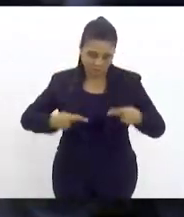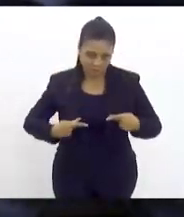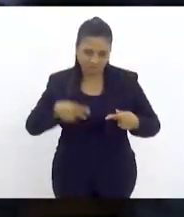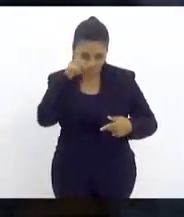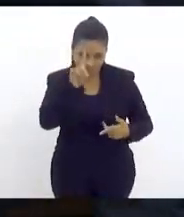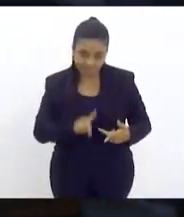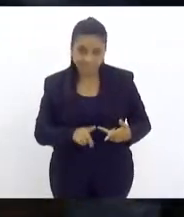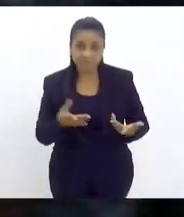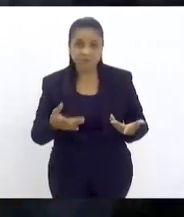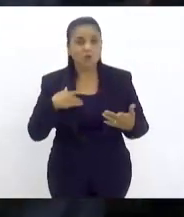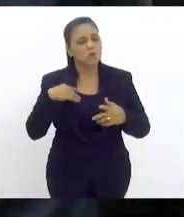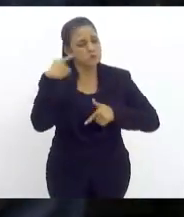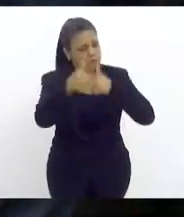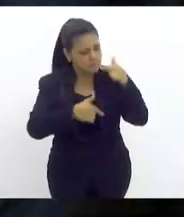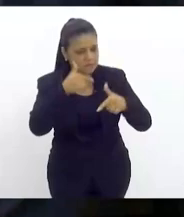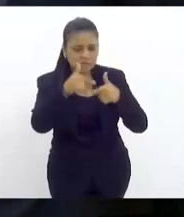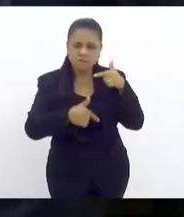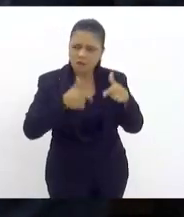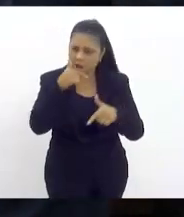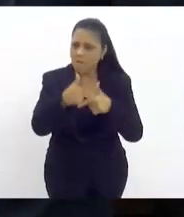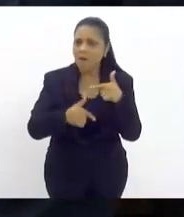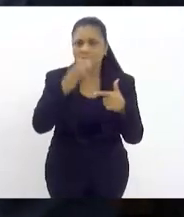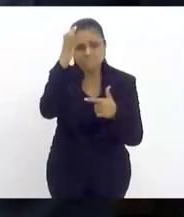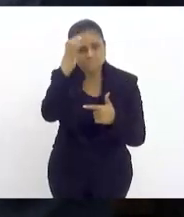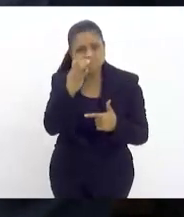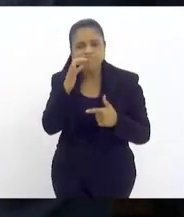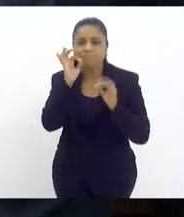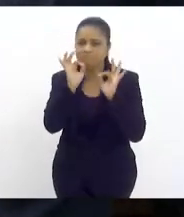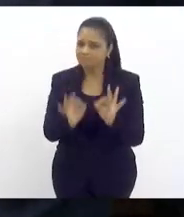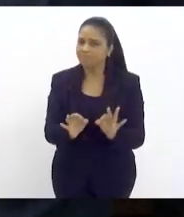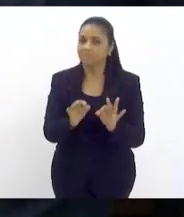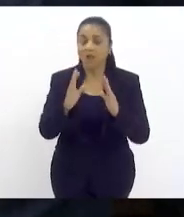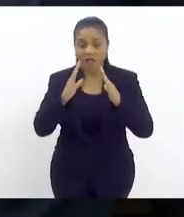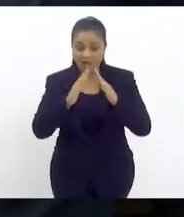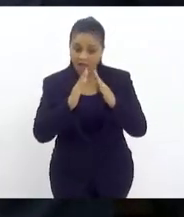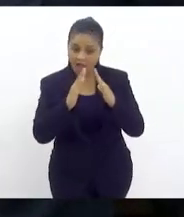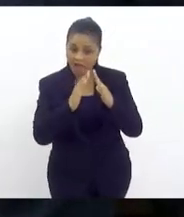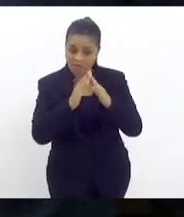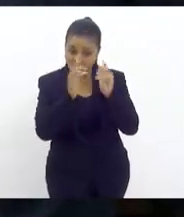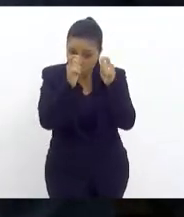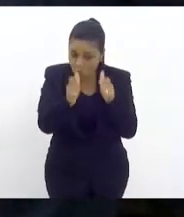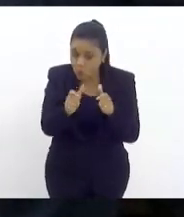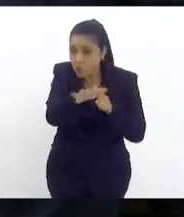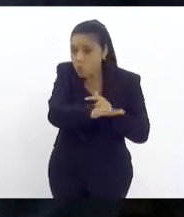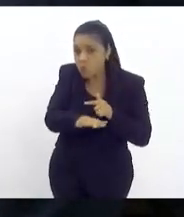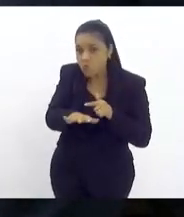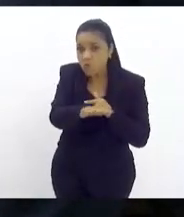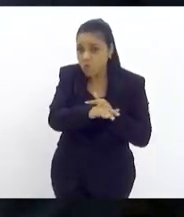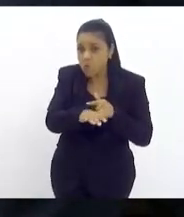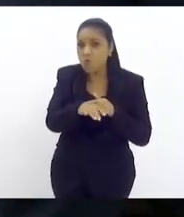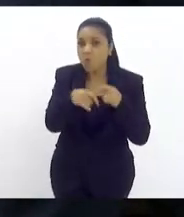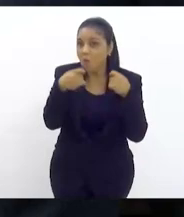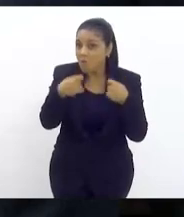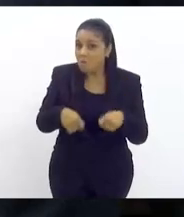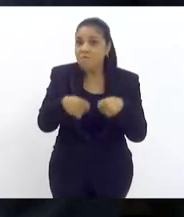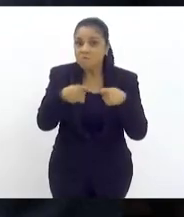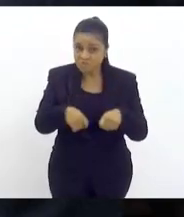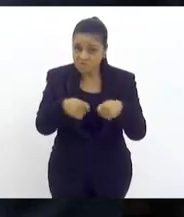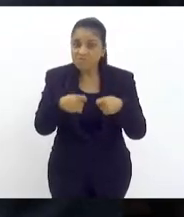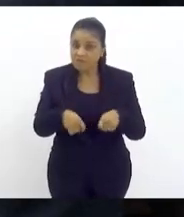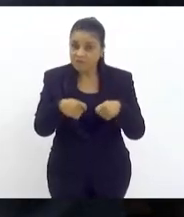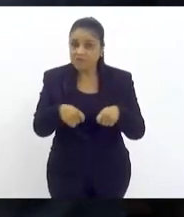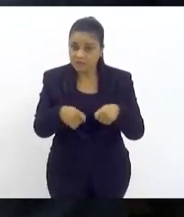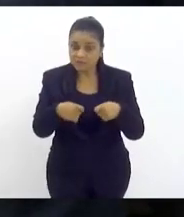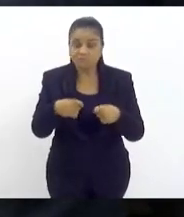seríssimo, deputado Carlos Mink. O trabalho da referida casa é num local onde é preciso a incidência